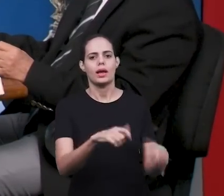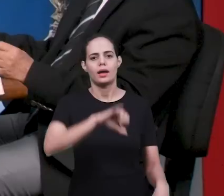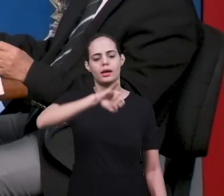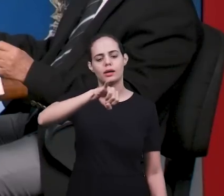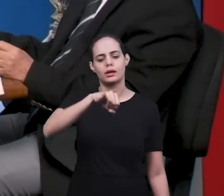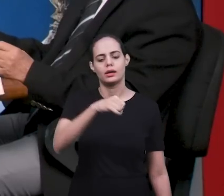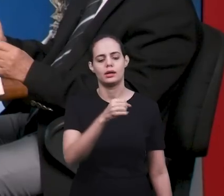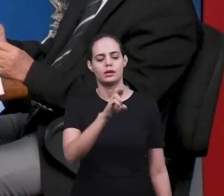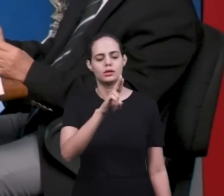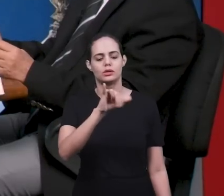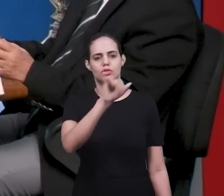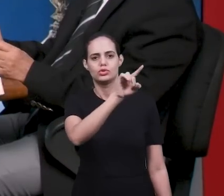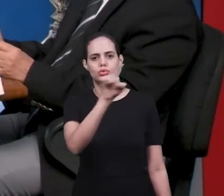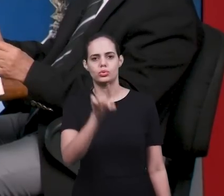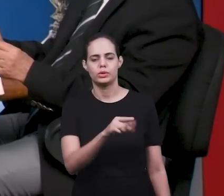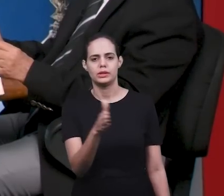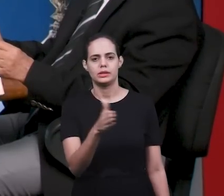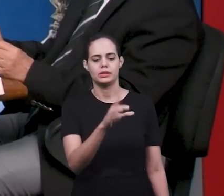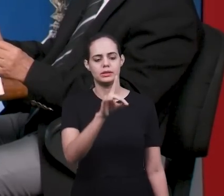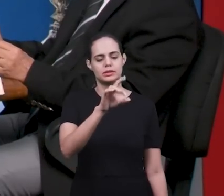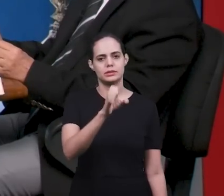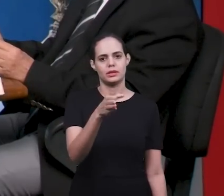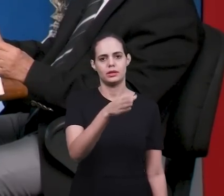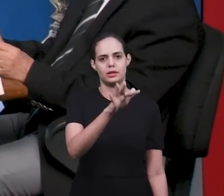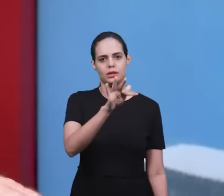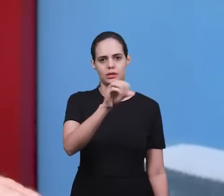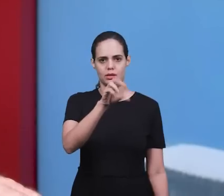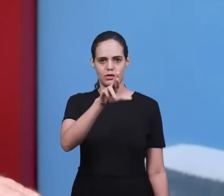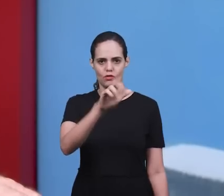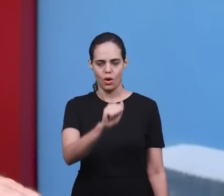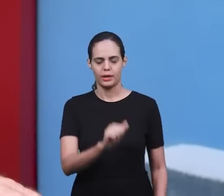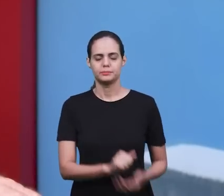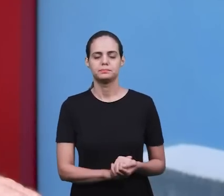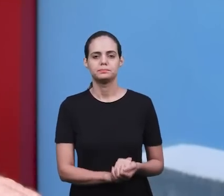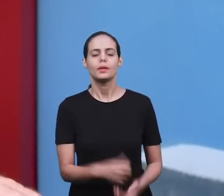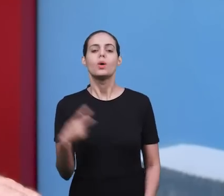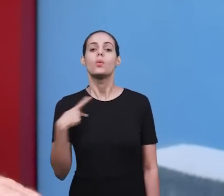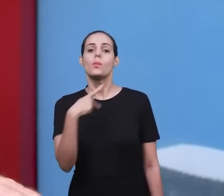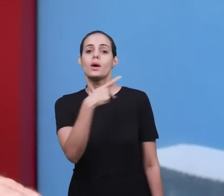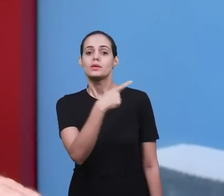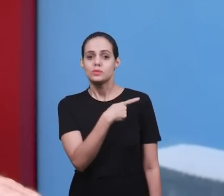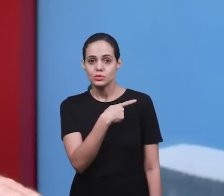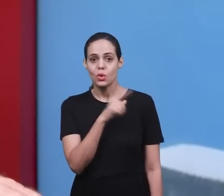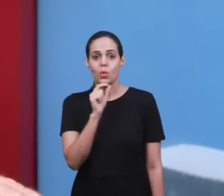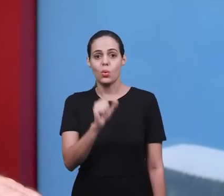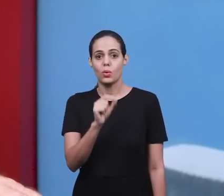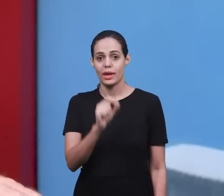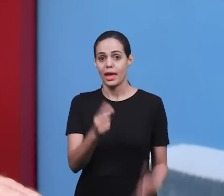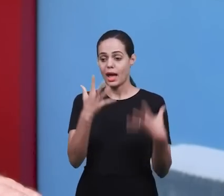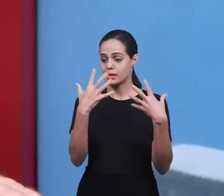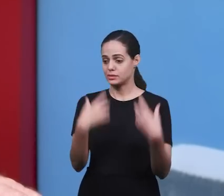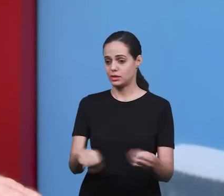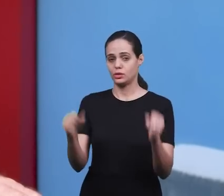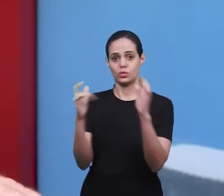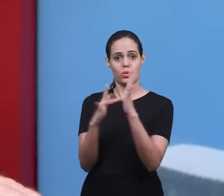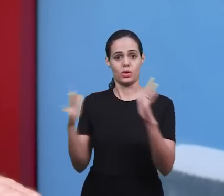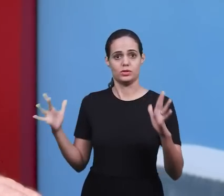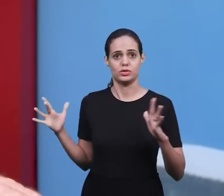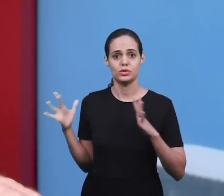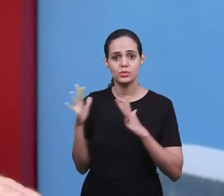das igrejas era um sargento do exército e se converteu um coronel. E que